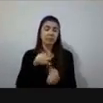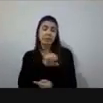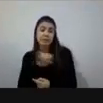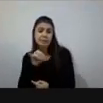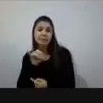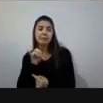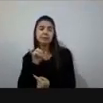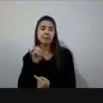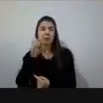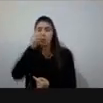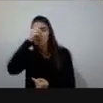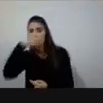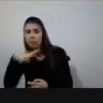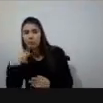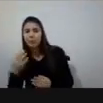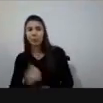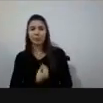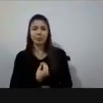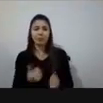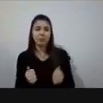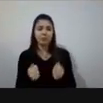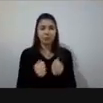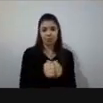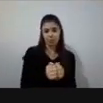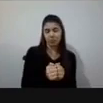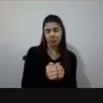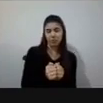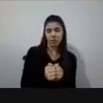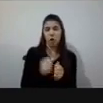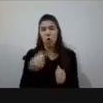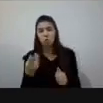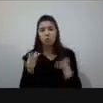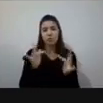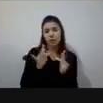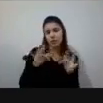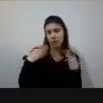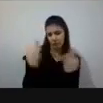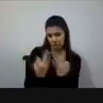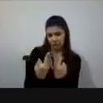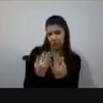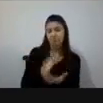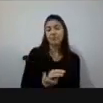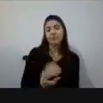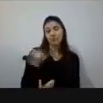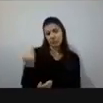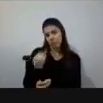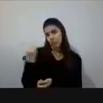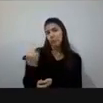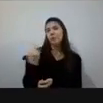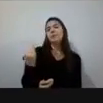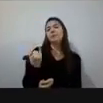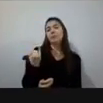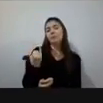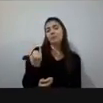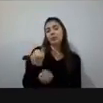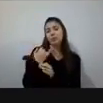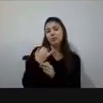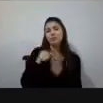a importância de que seja feita a denúncia o quanto antes, para que esse abuso pare o quanto